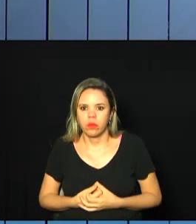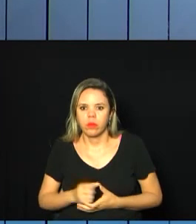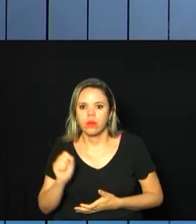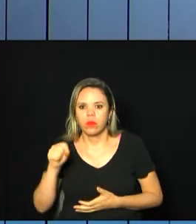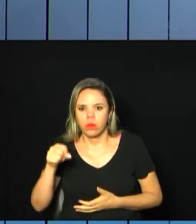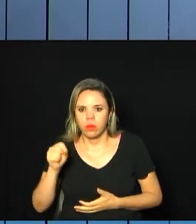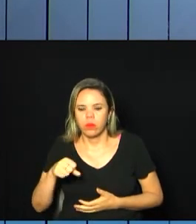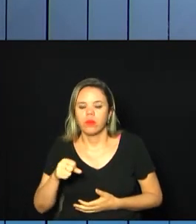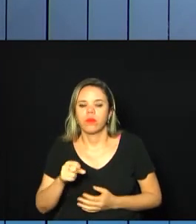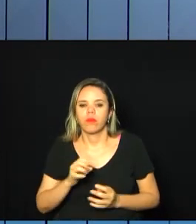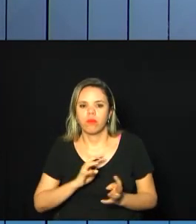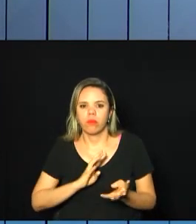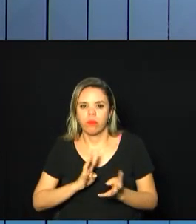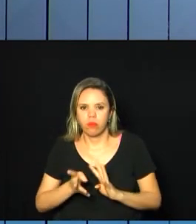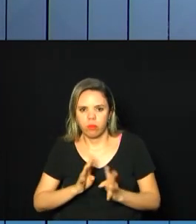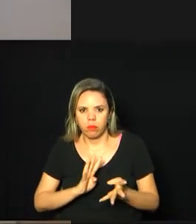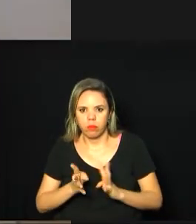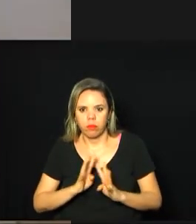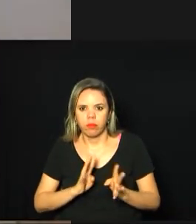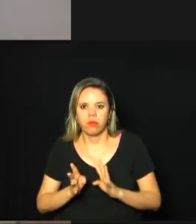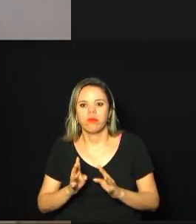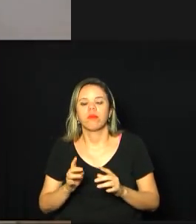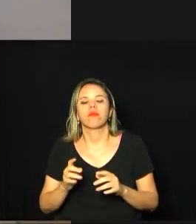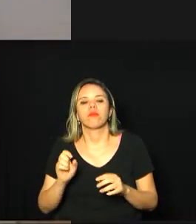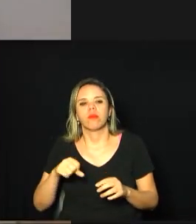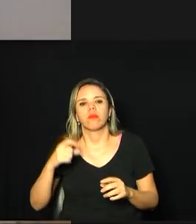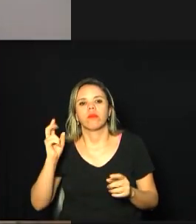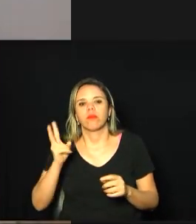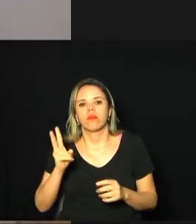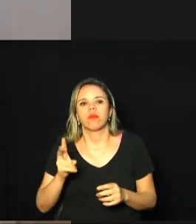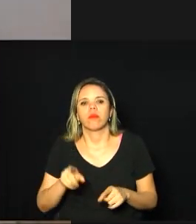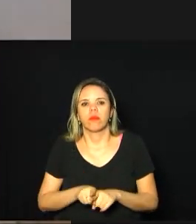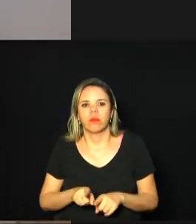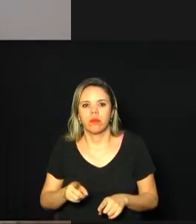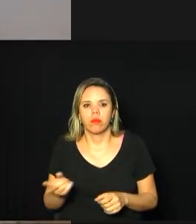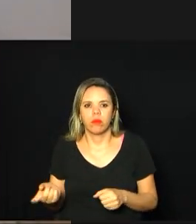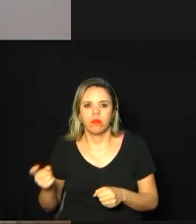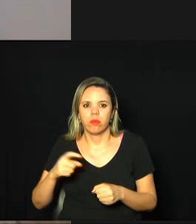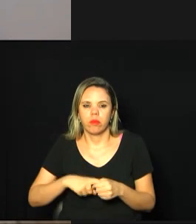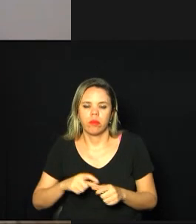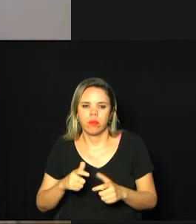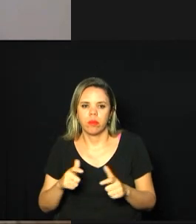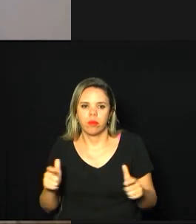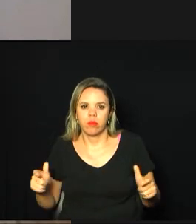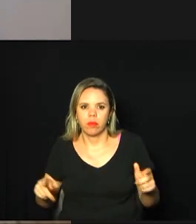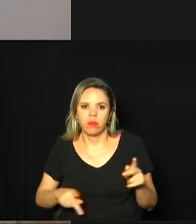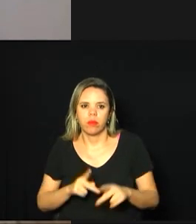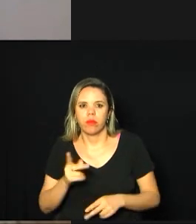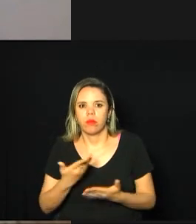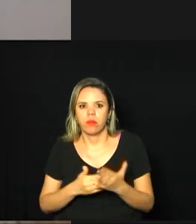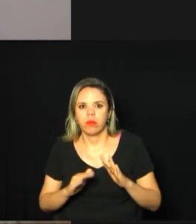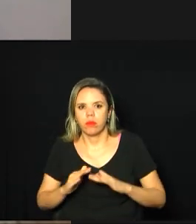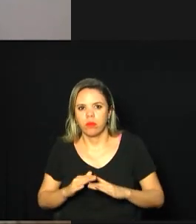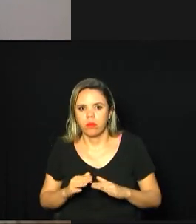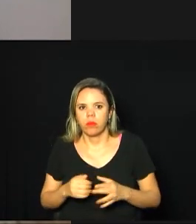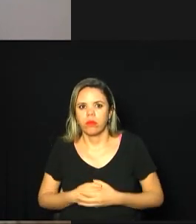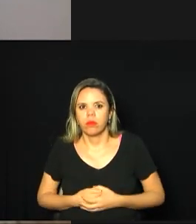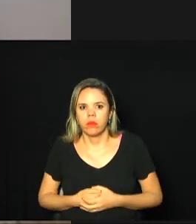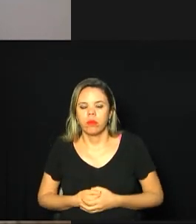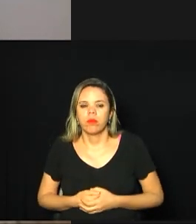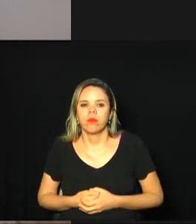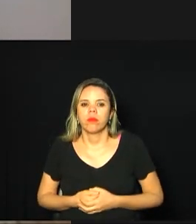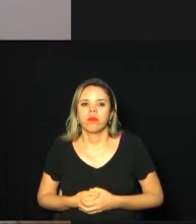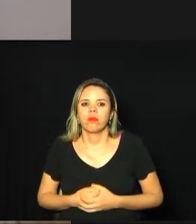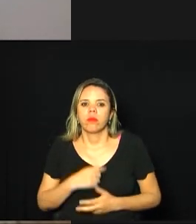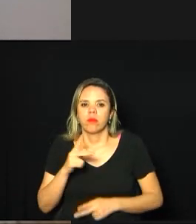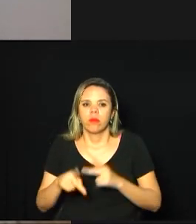Sim, as aglomerações seguem sendo muito preocupantes. Nós estamos vendo agora um retorno maciço, né, de escolas com